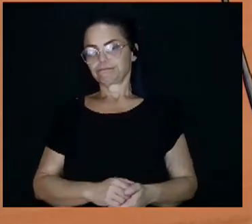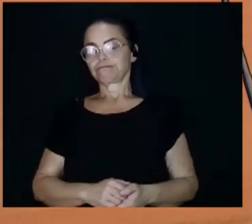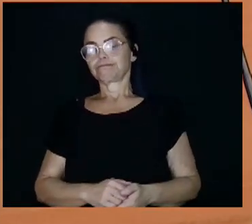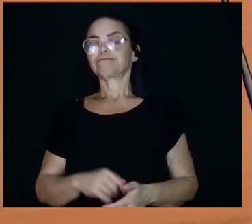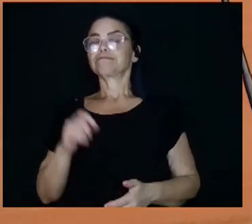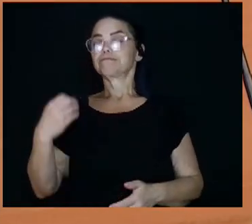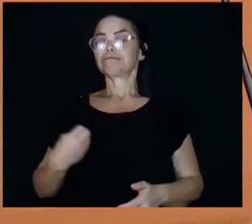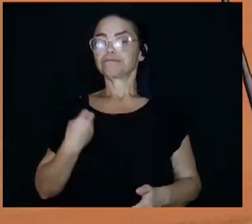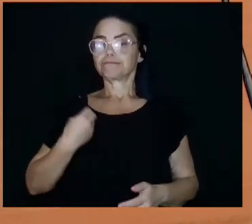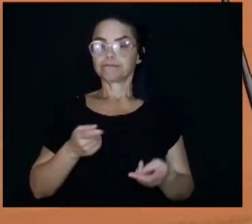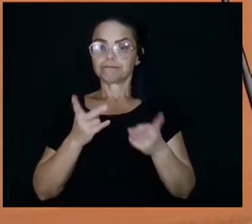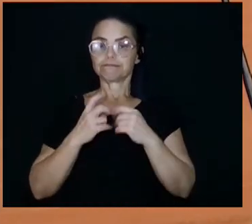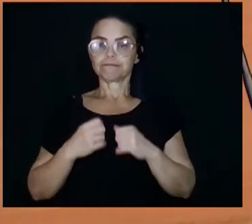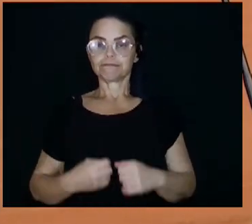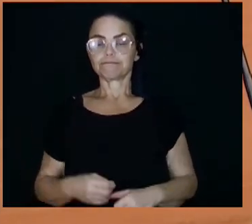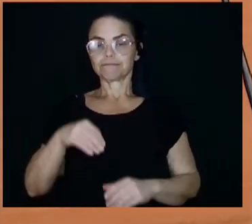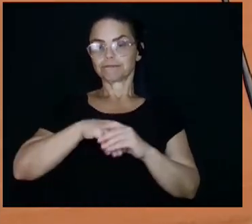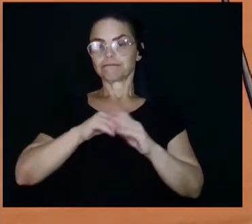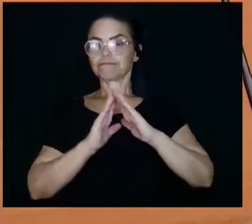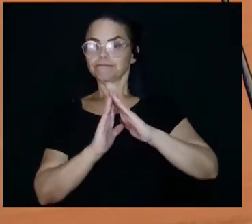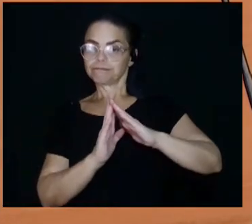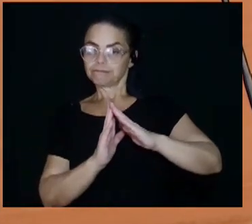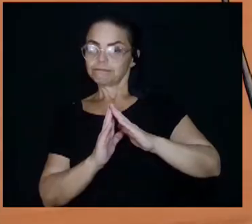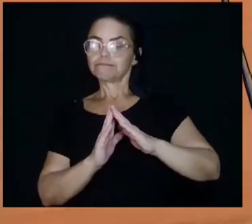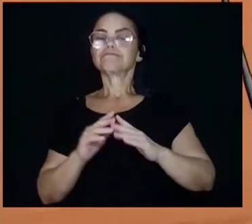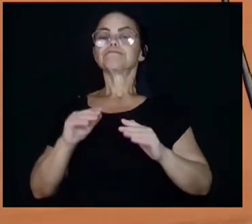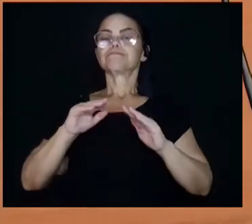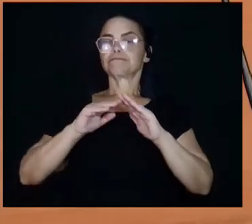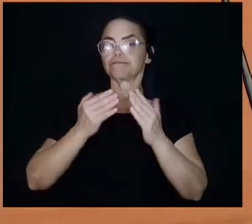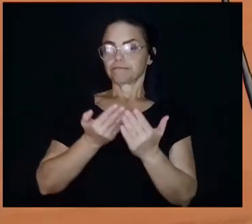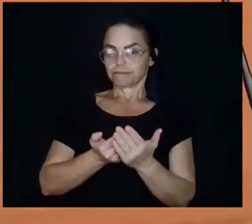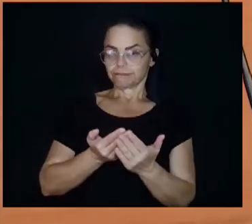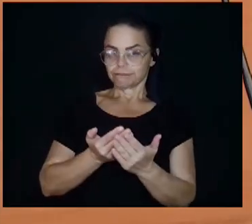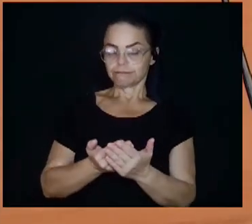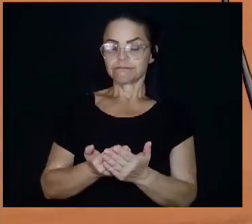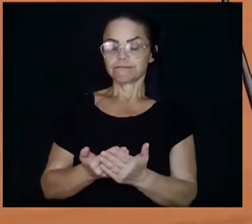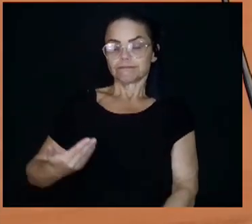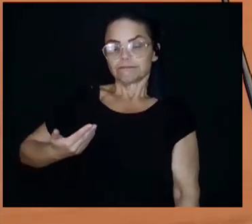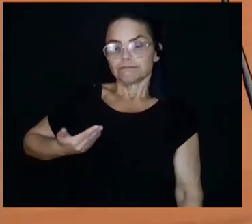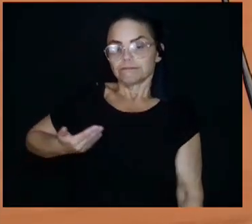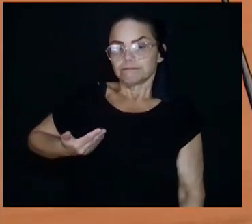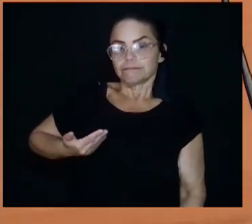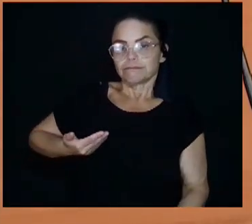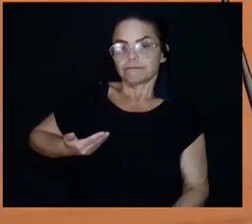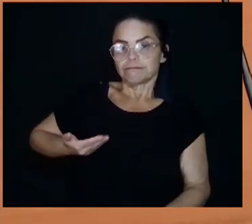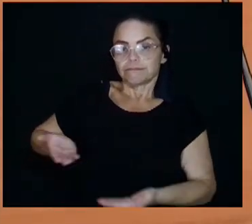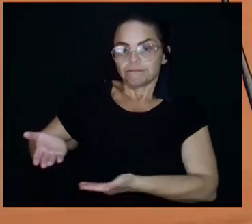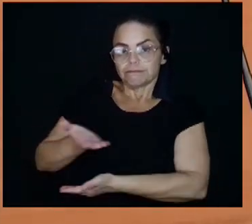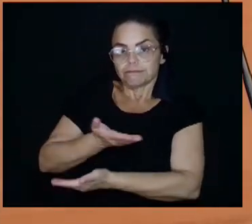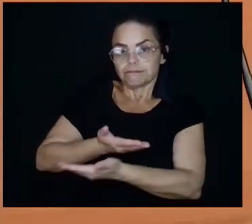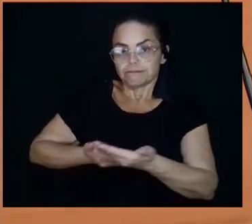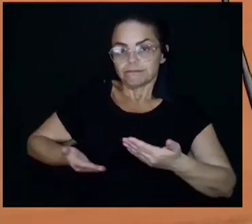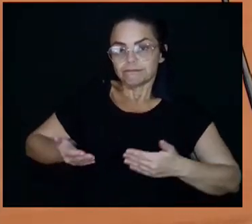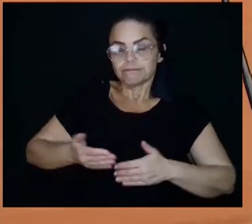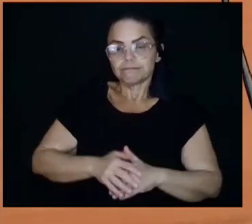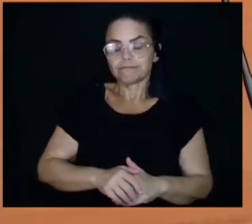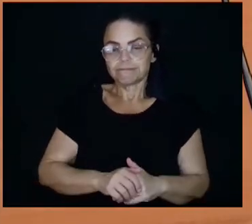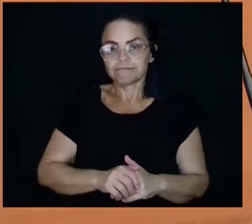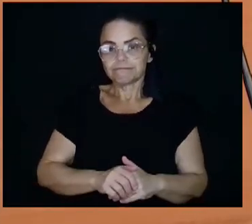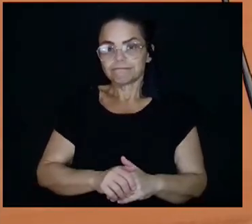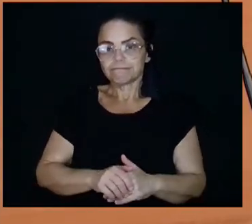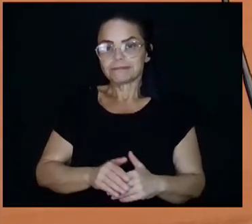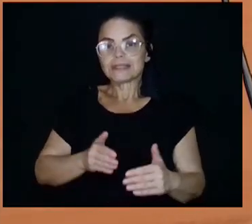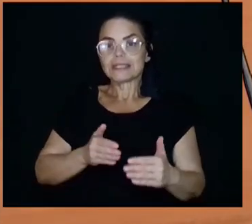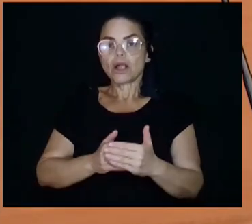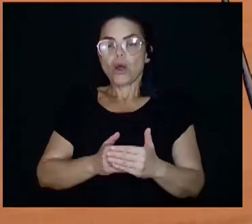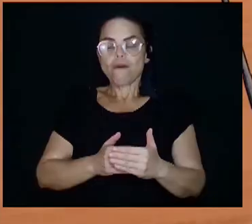dentro de casa, na escola, com os colegas, nessa vida em que o quadro está instalado? Então, é muito importante